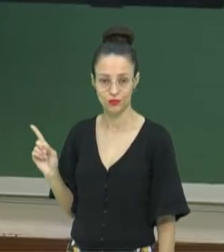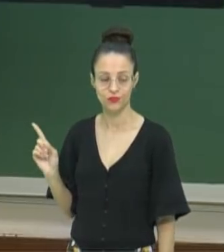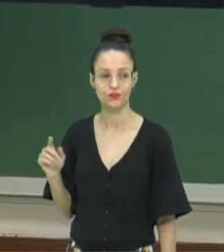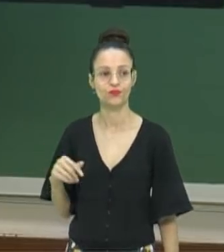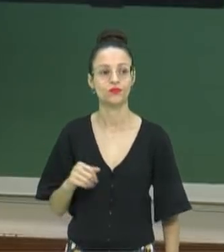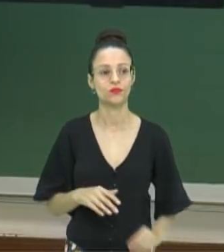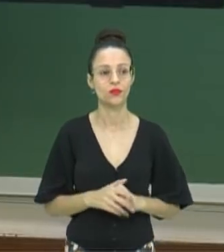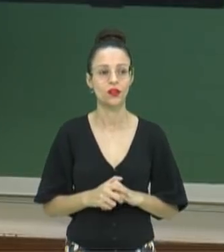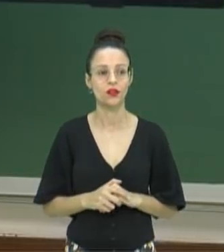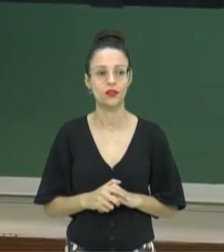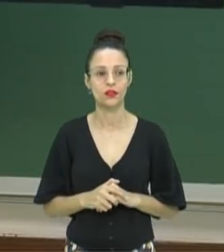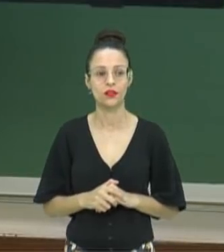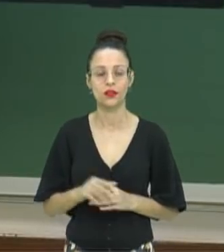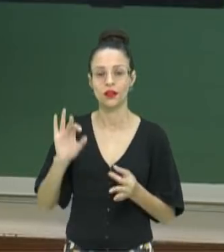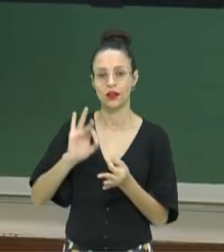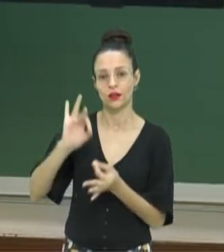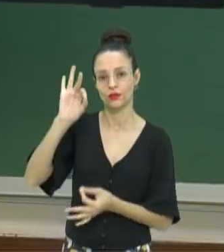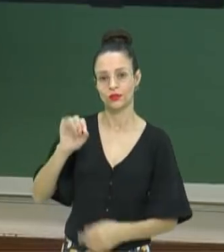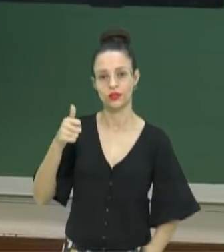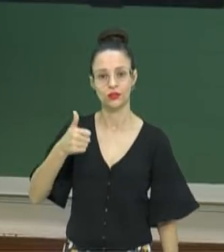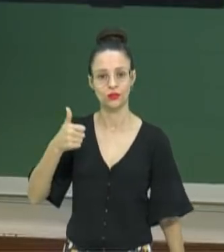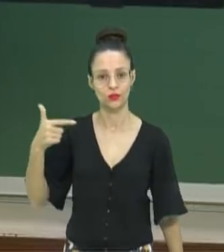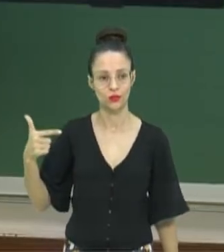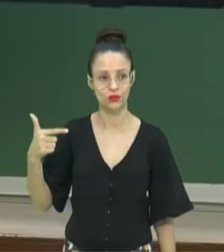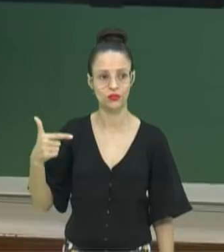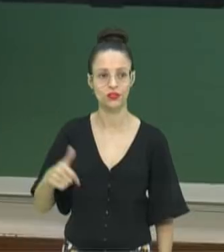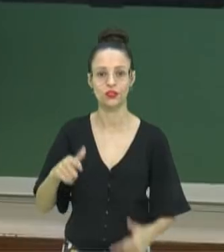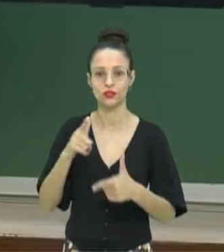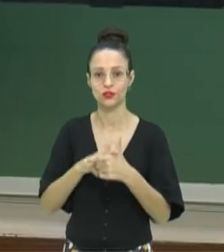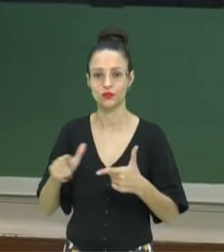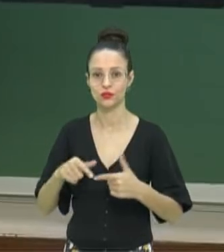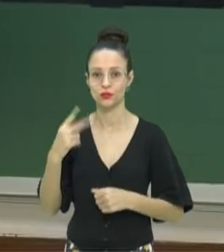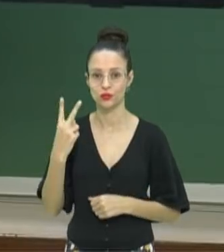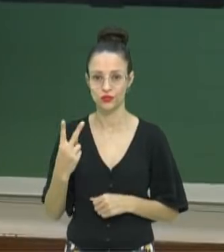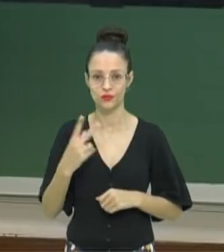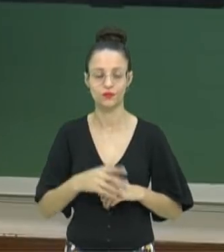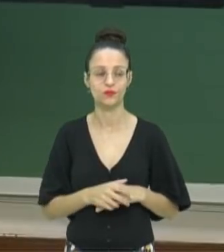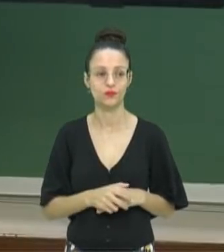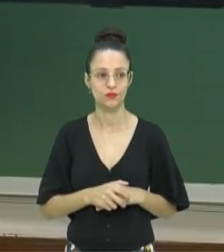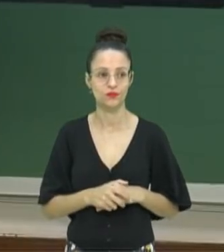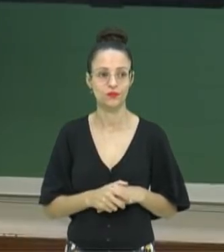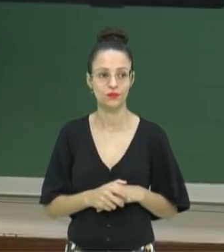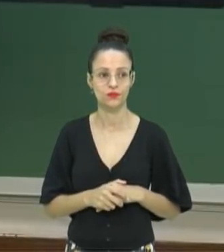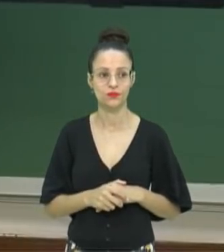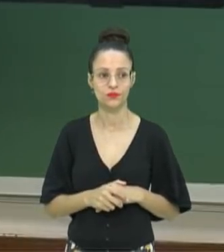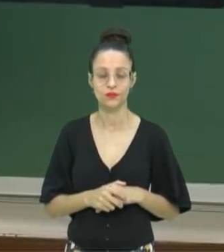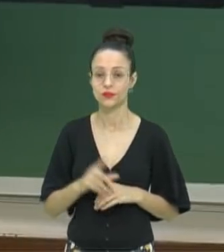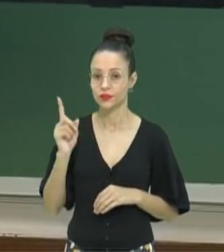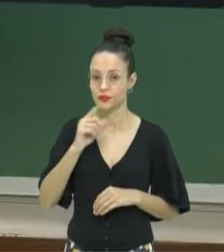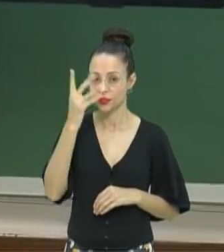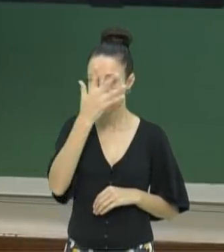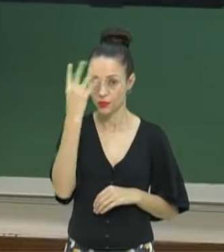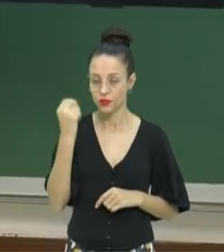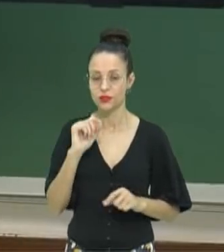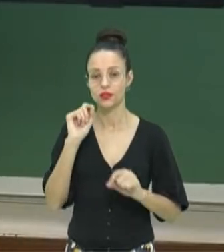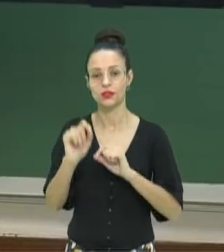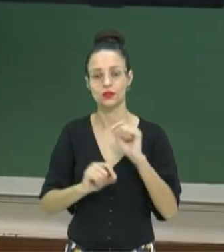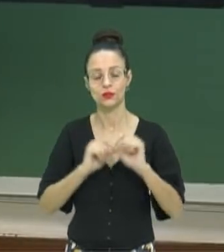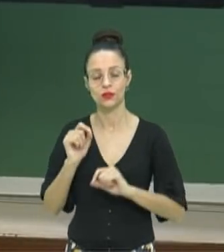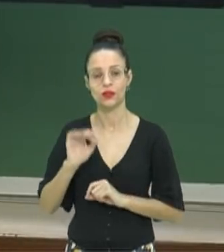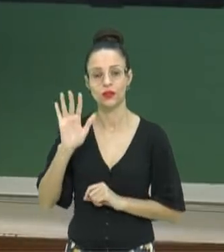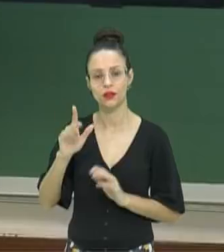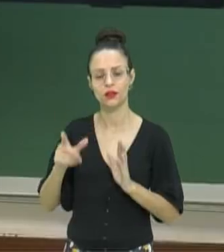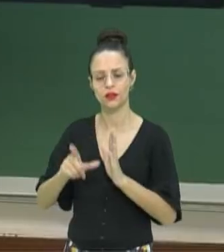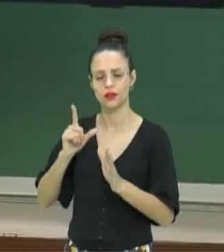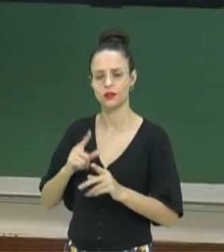24, a altura, 12, e tudo isso dividido por 2. Não esqueçam que primeiro, antes